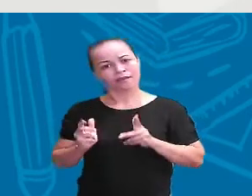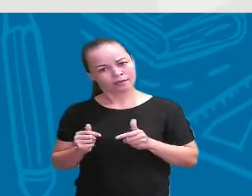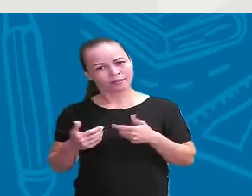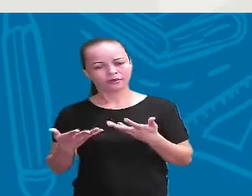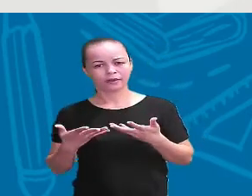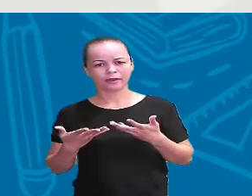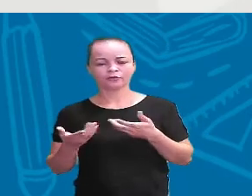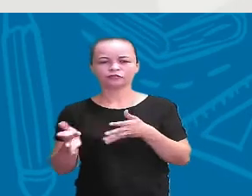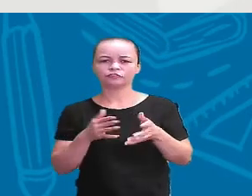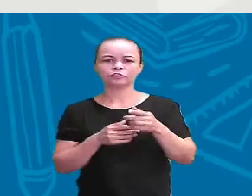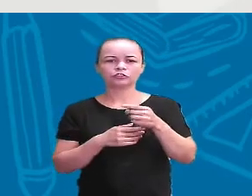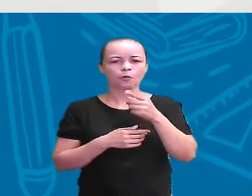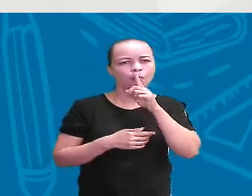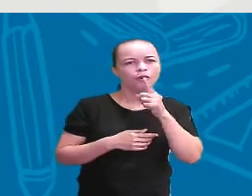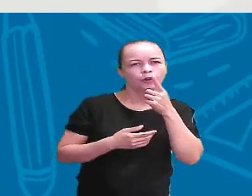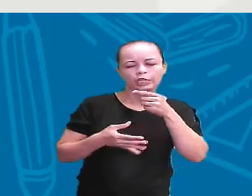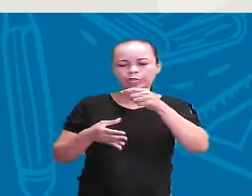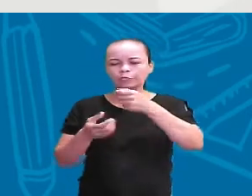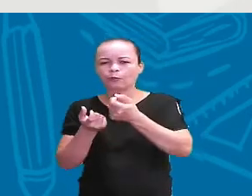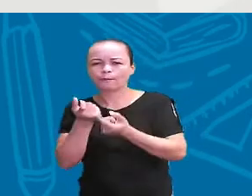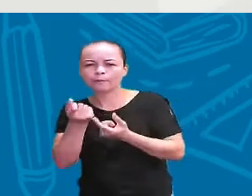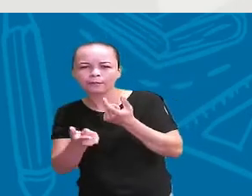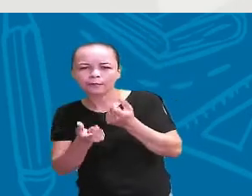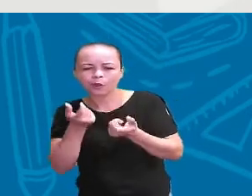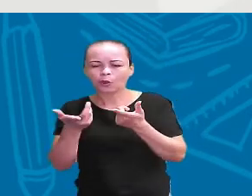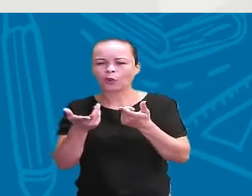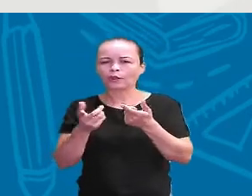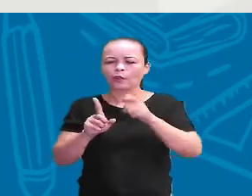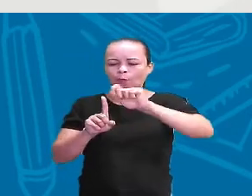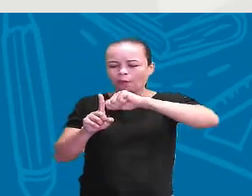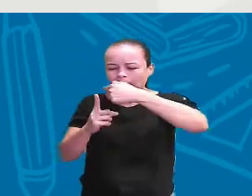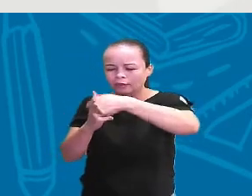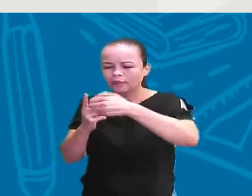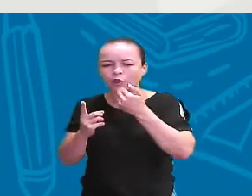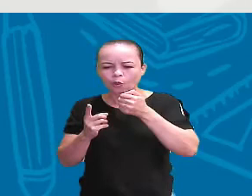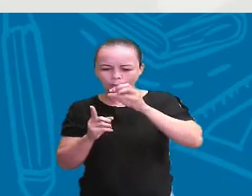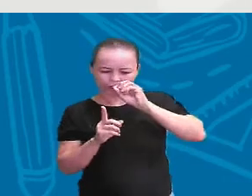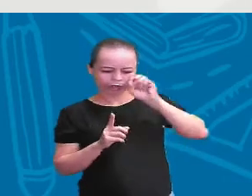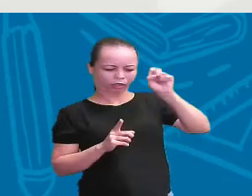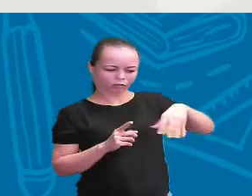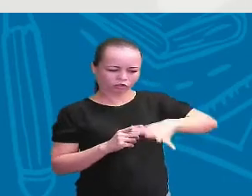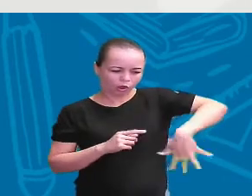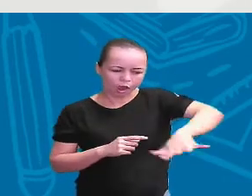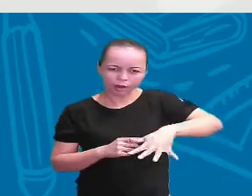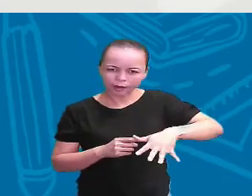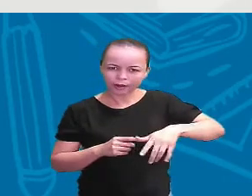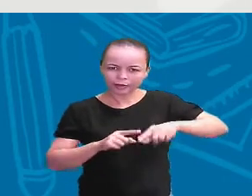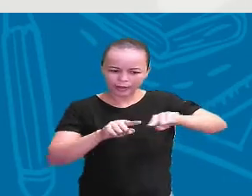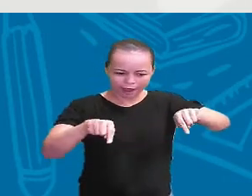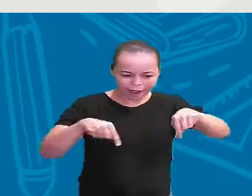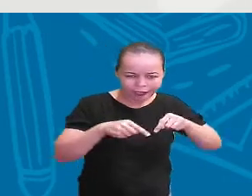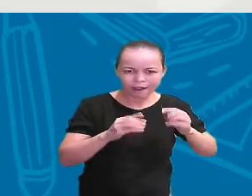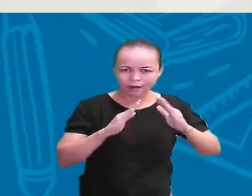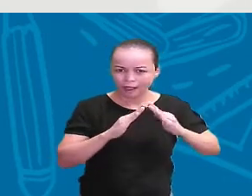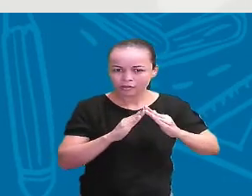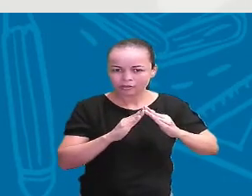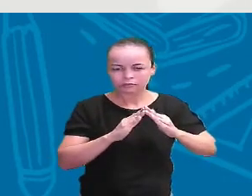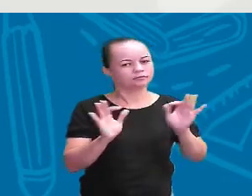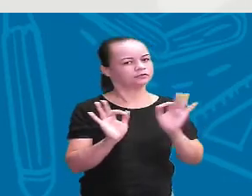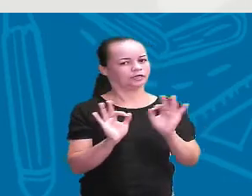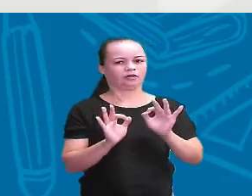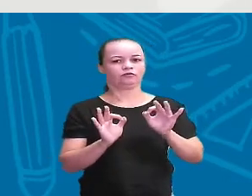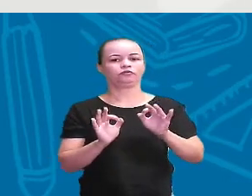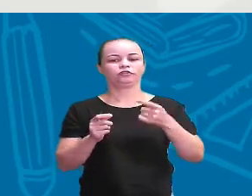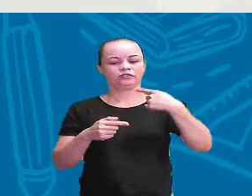uma pipoca, ou come uma banana, a casca você joga no meio da sua sala? Não, você tem um local apropriado para colocar